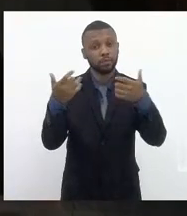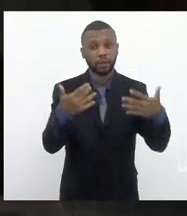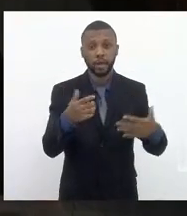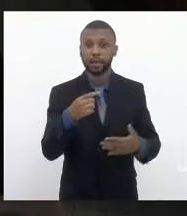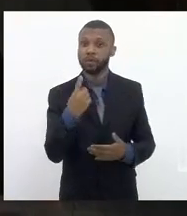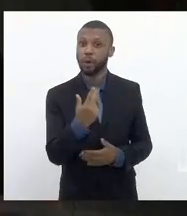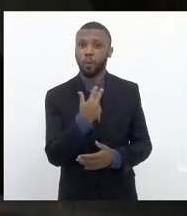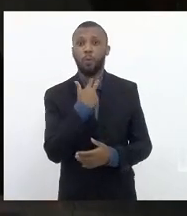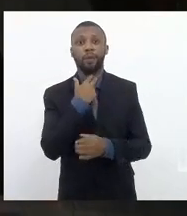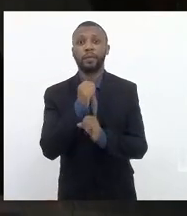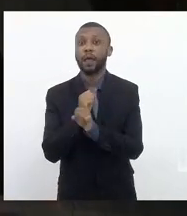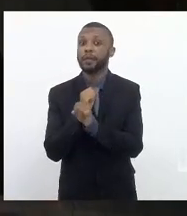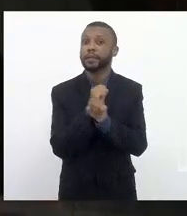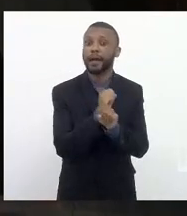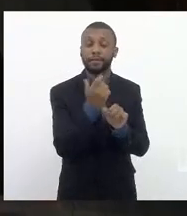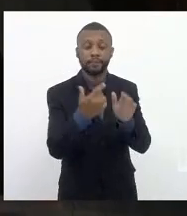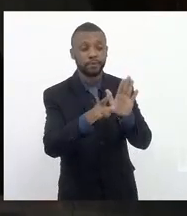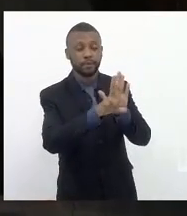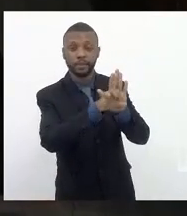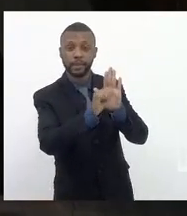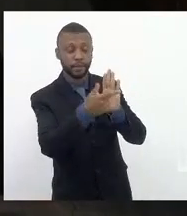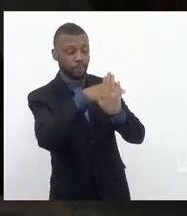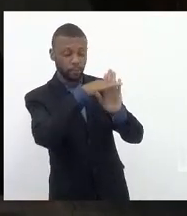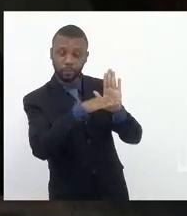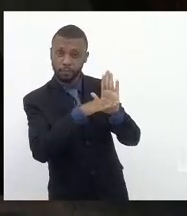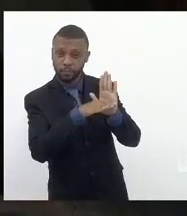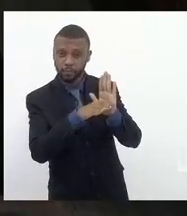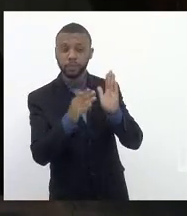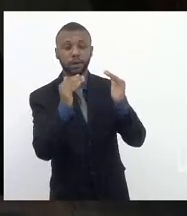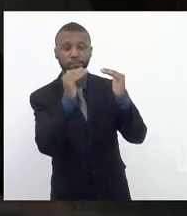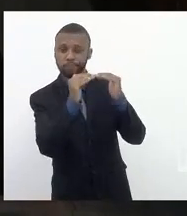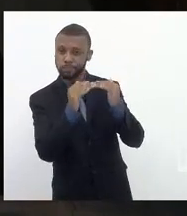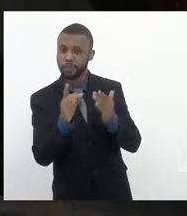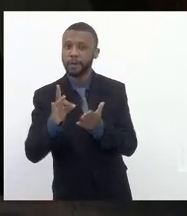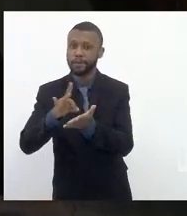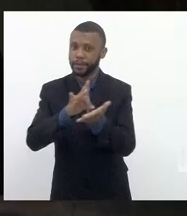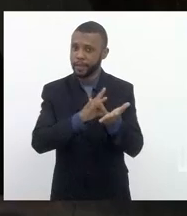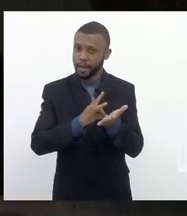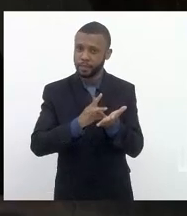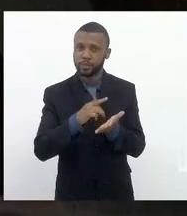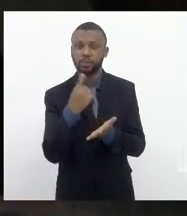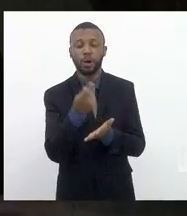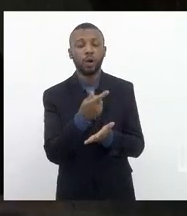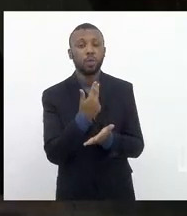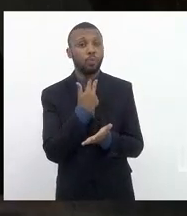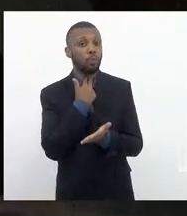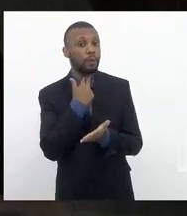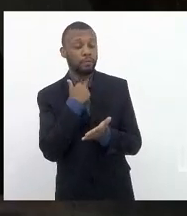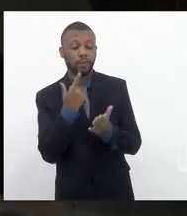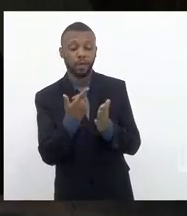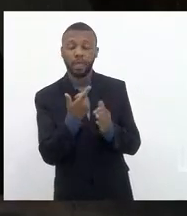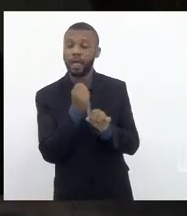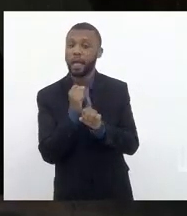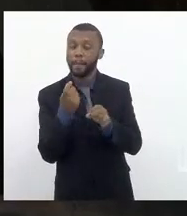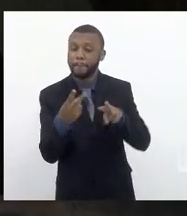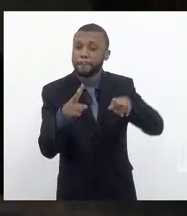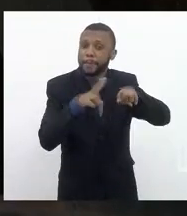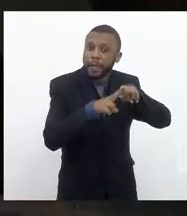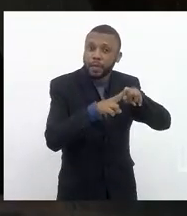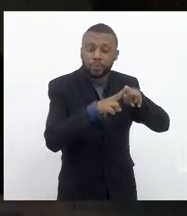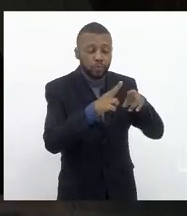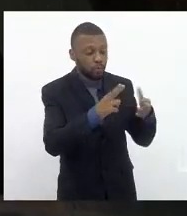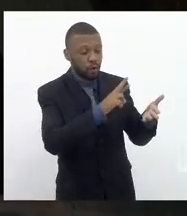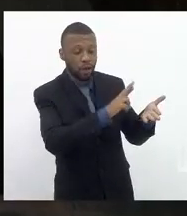dessa legislação É verdade nós também não precisamos ser escravos do regime de recuperação fiscal mas eu queria